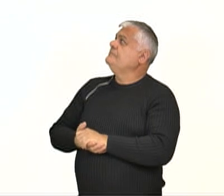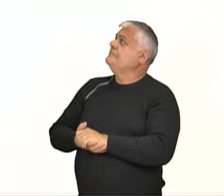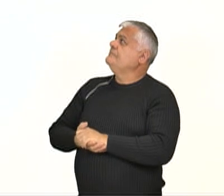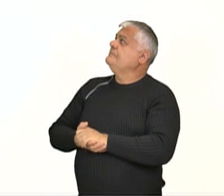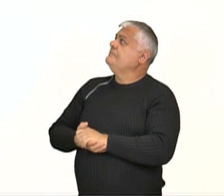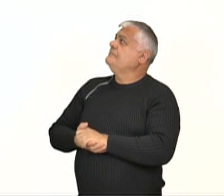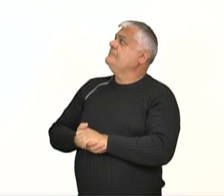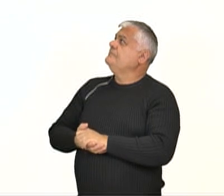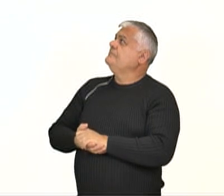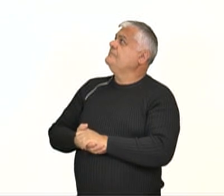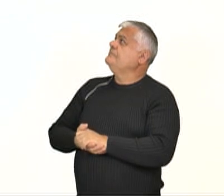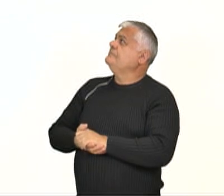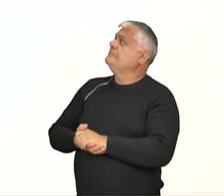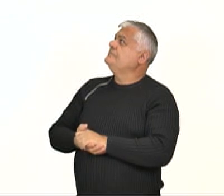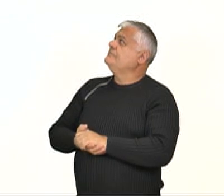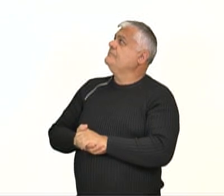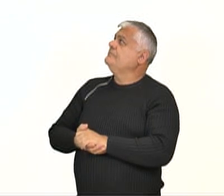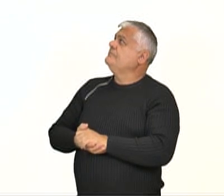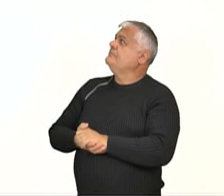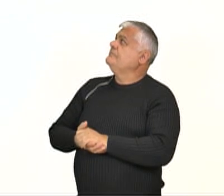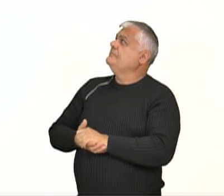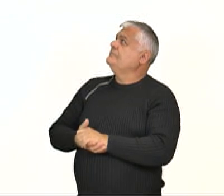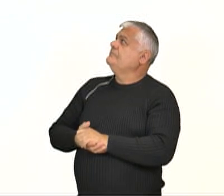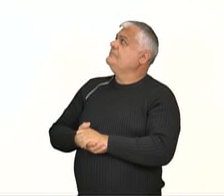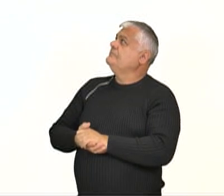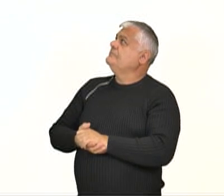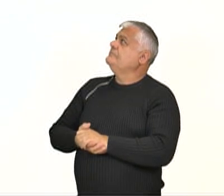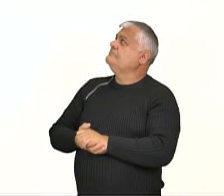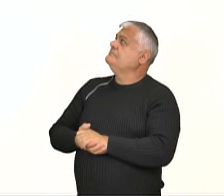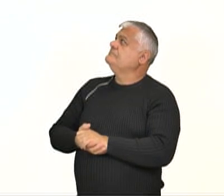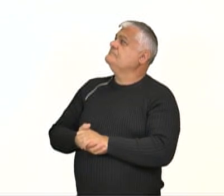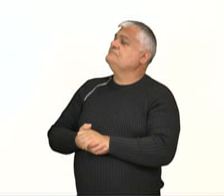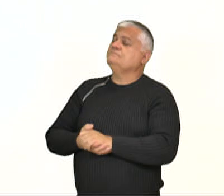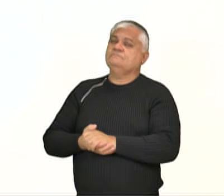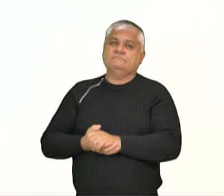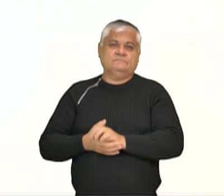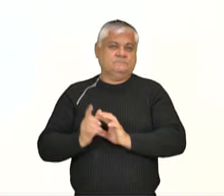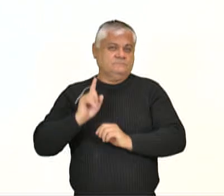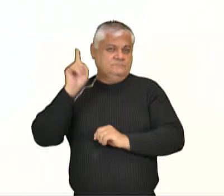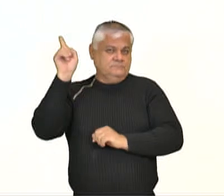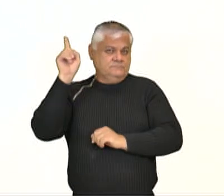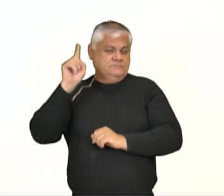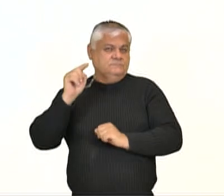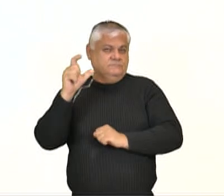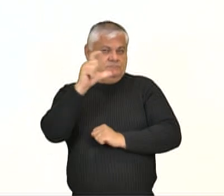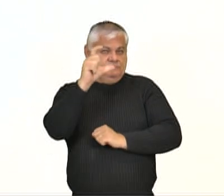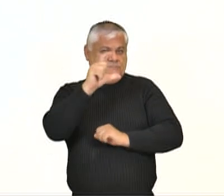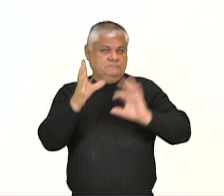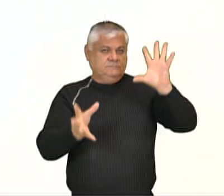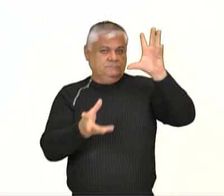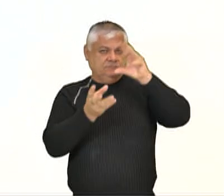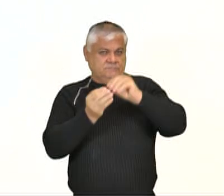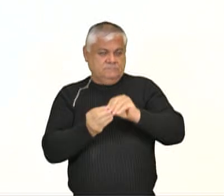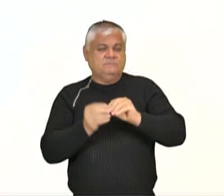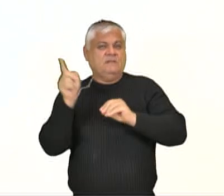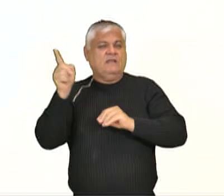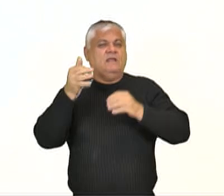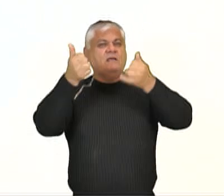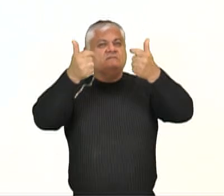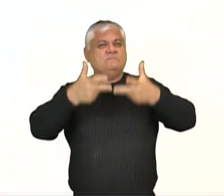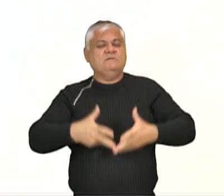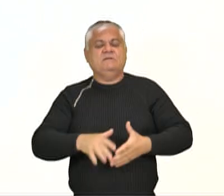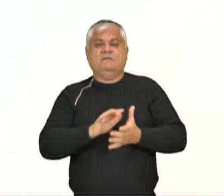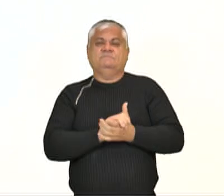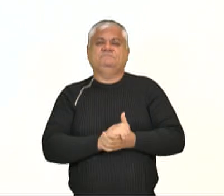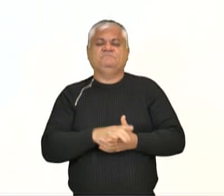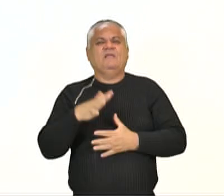that everything will be alright in the end." Então, nesse trechinho, ela está dizendo assim no livro, né, que